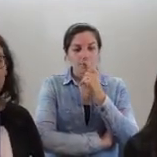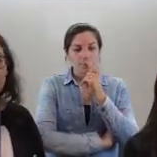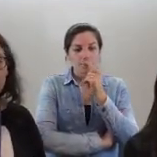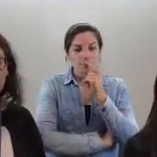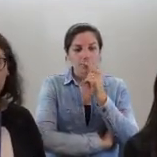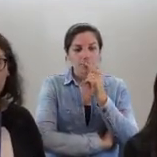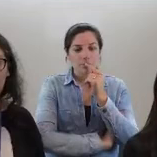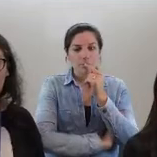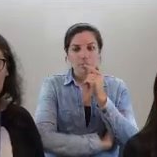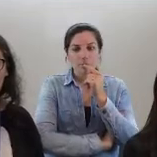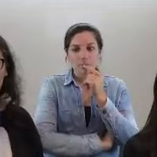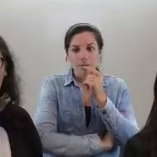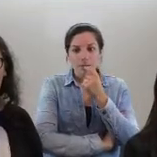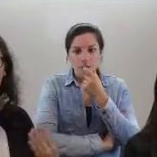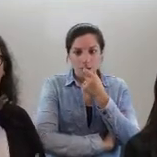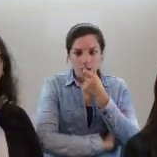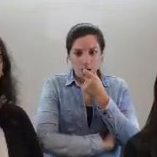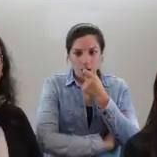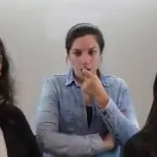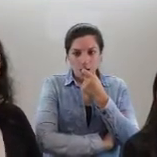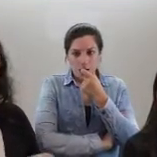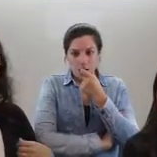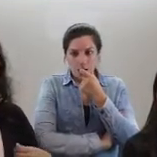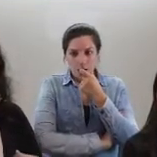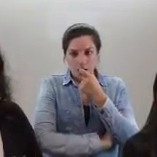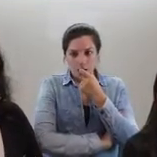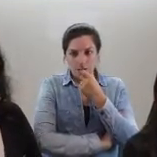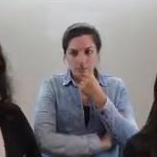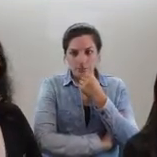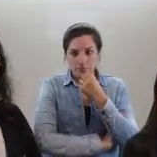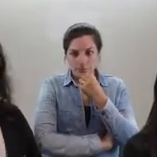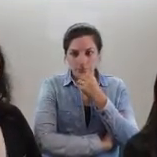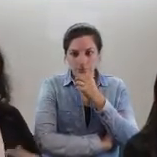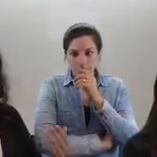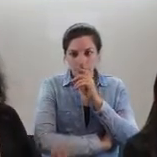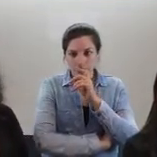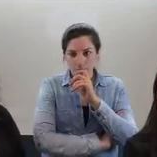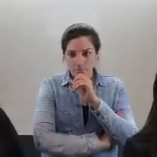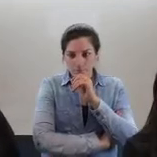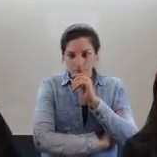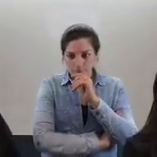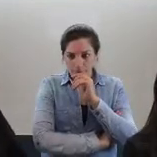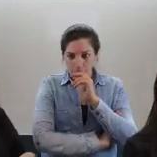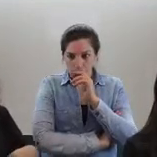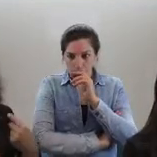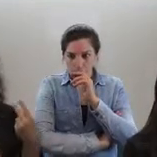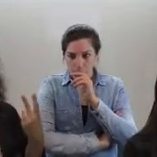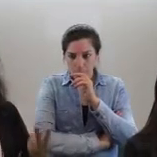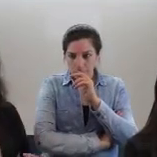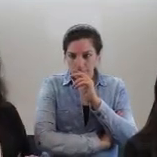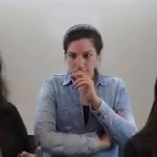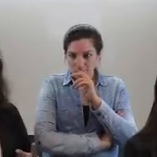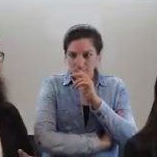online. E assim, esse daqui da Lacatus, a gente tem na biblioteca, mas, por exemplo, agora com os novos procedimentos do MEC, a gente só pode ter